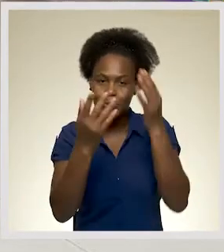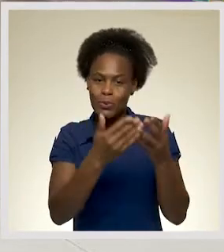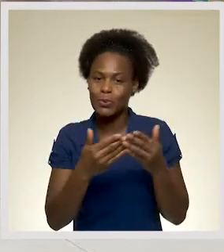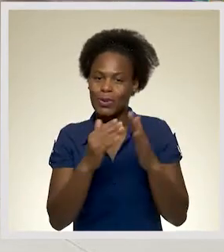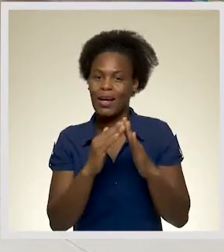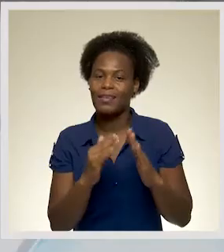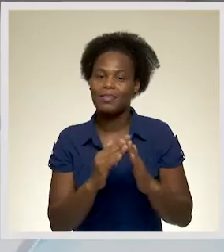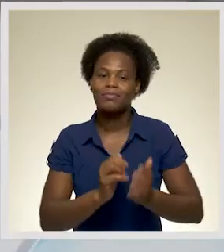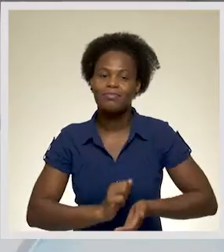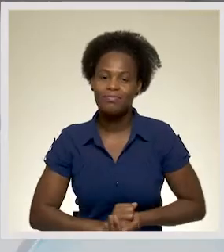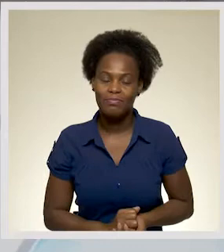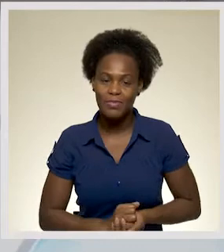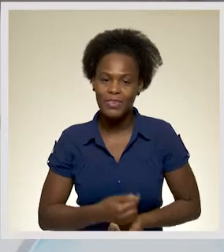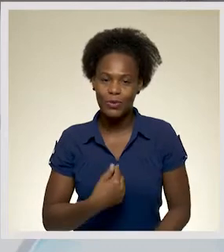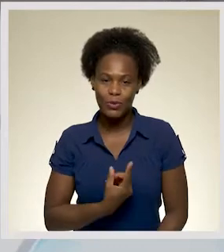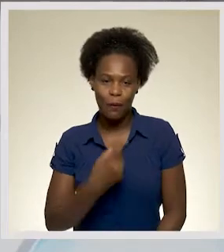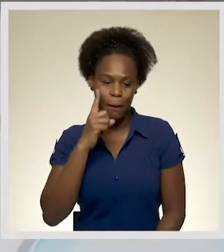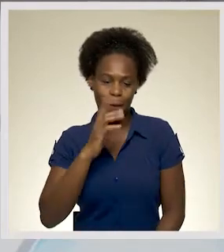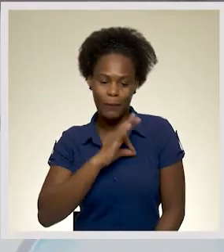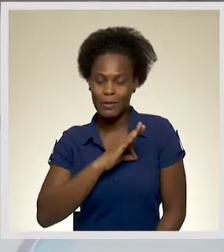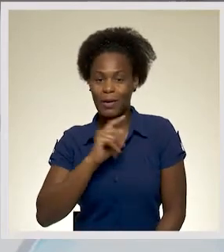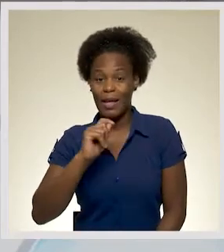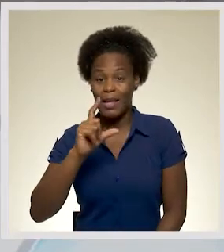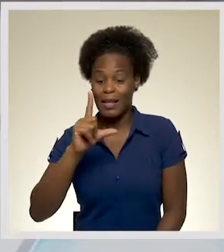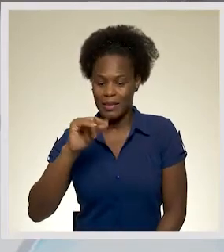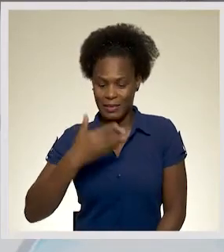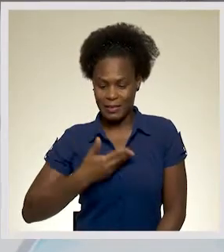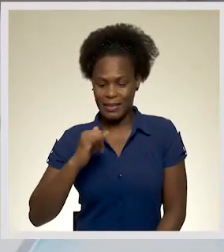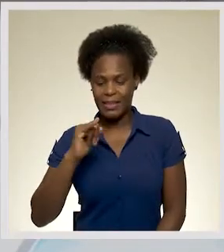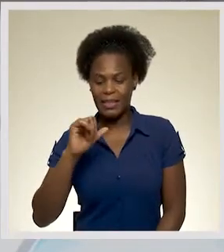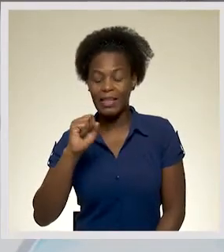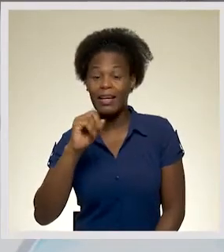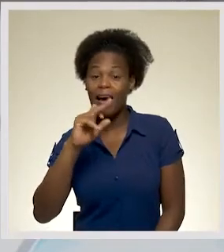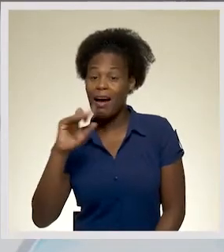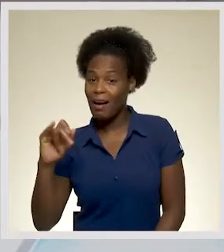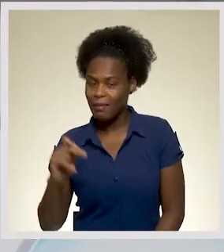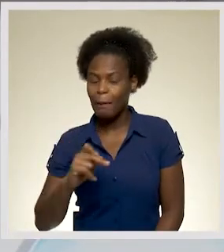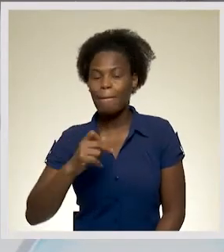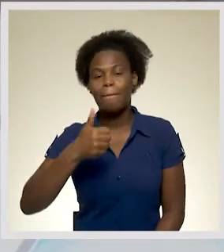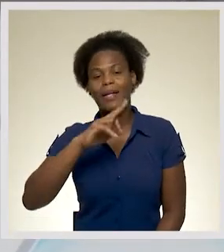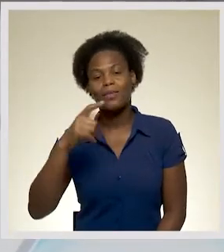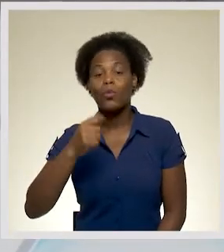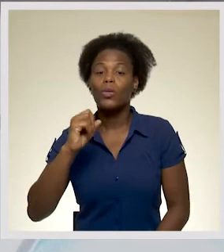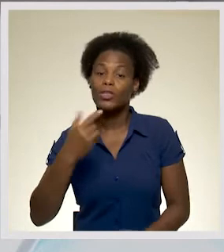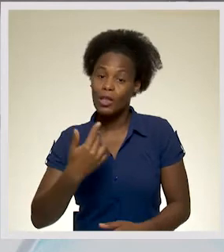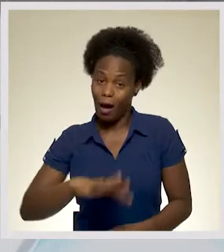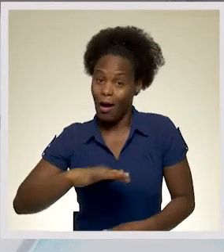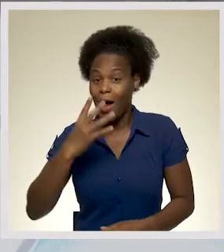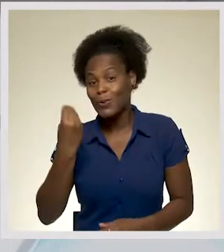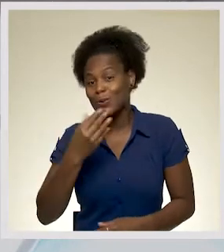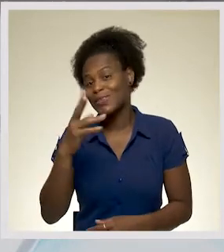em Casa. Eu sou a professora Eldegarda Brito e vou estar com os alunos do terceiro ano. E